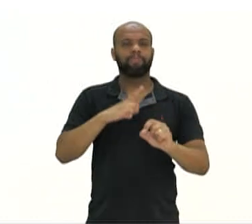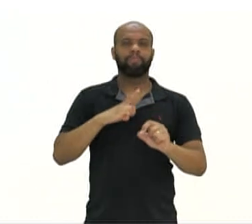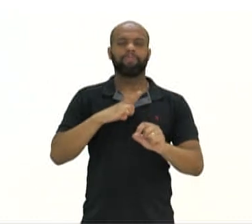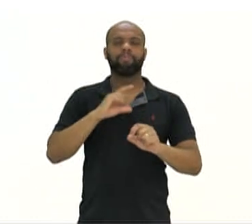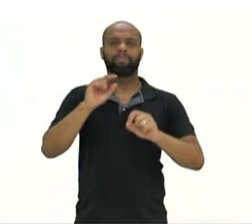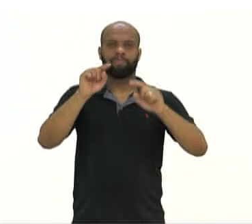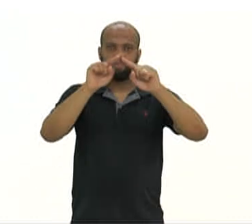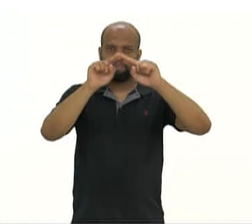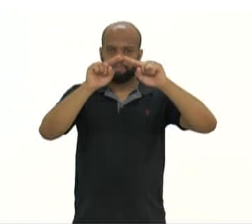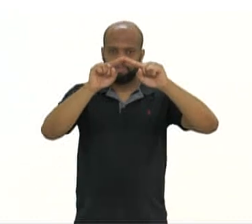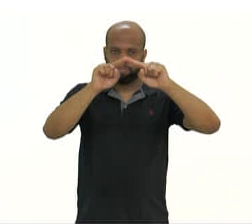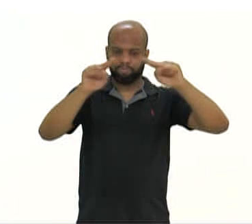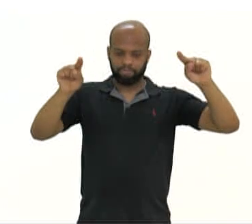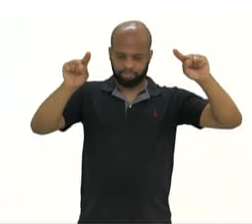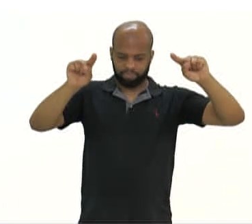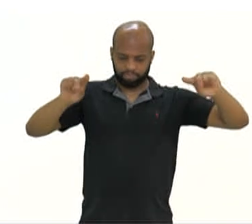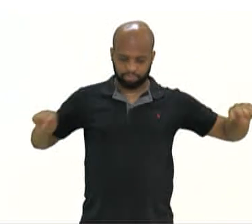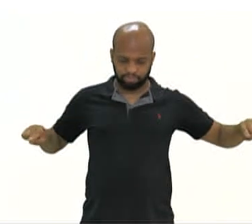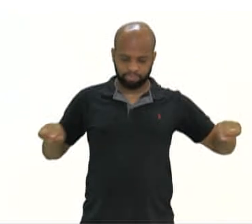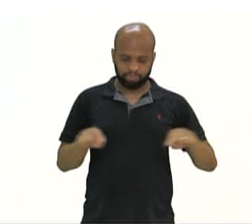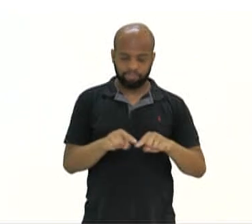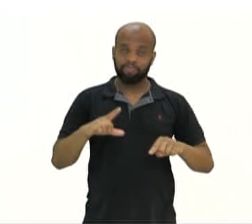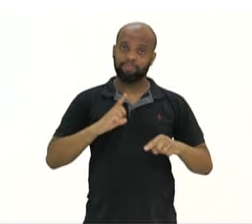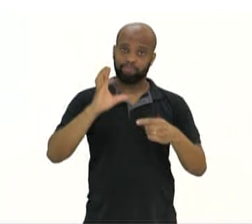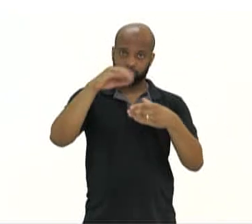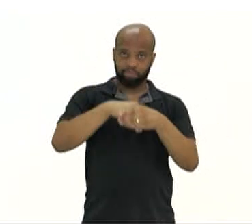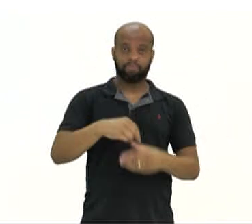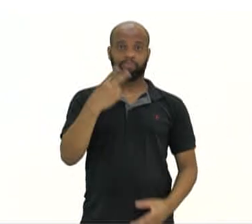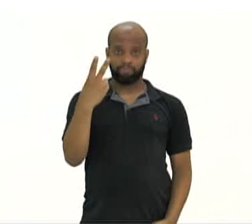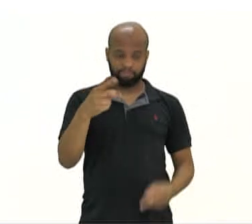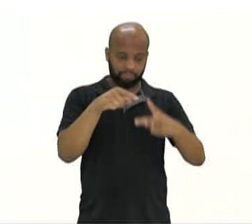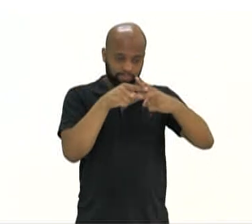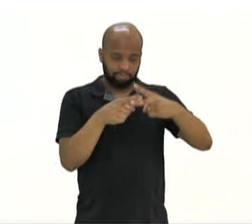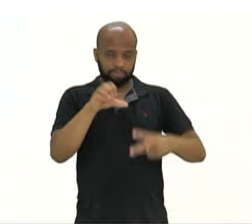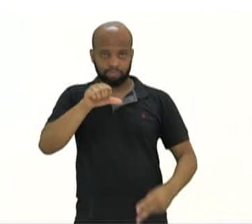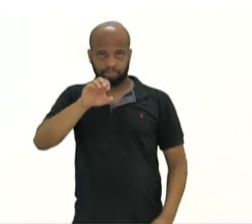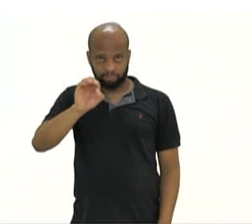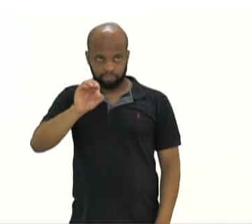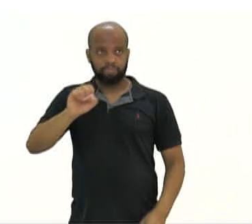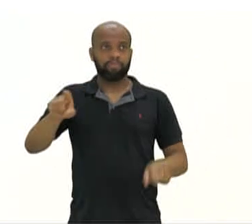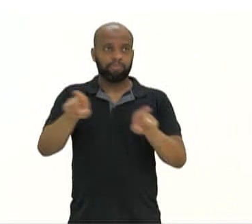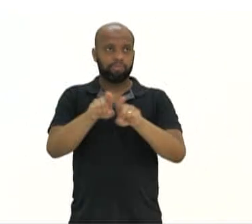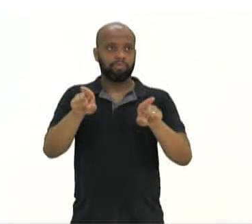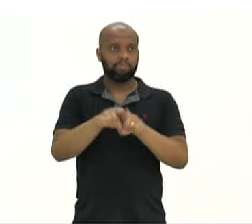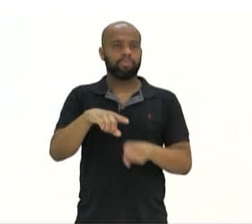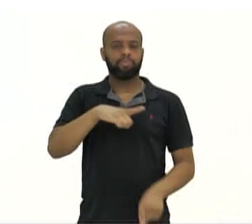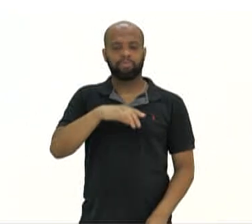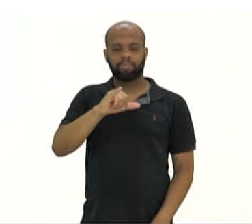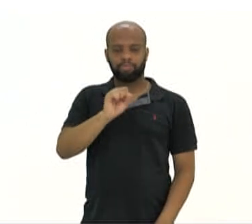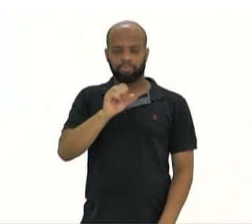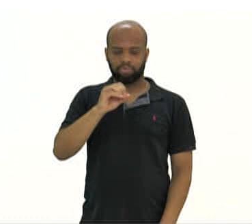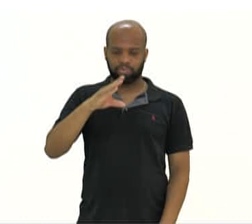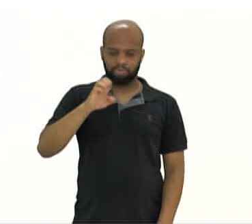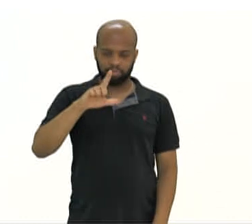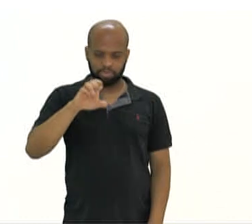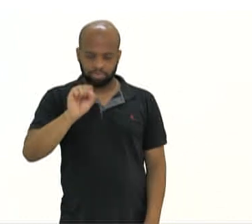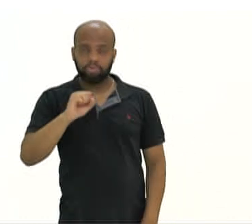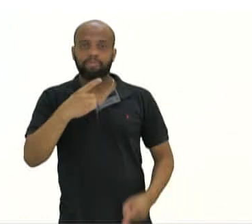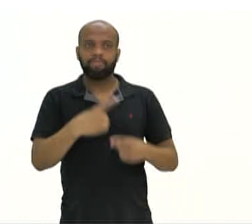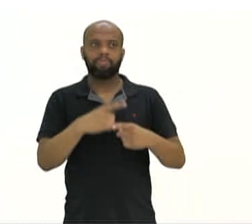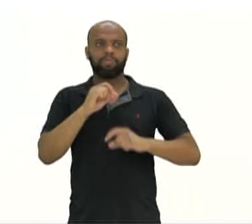de 90. Trapézio isósceles, também chamado de trapézio simétrico, onde os lados não paralelos têm a mesma